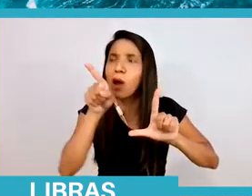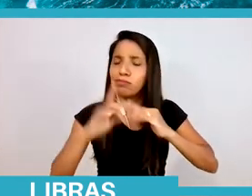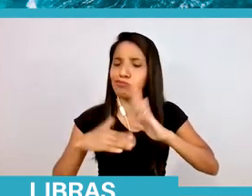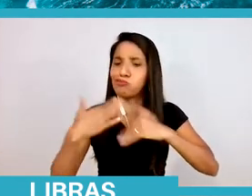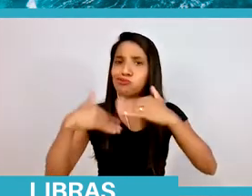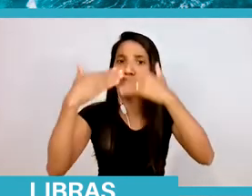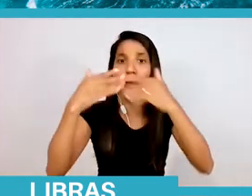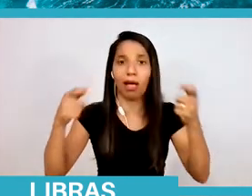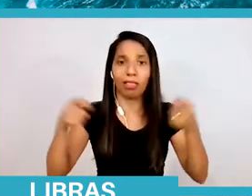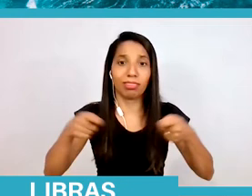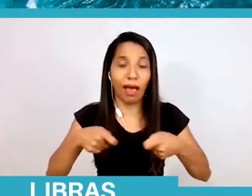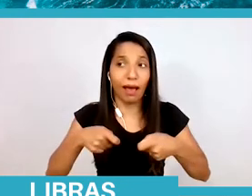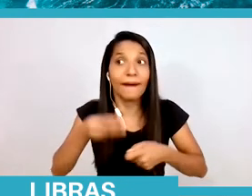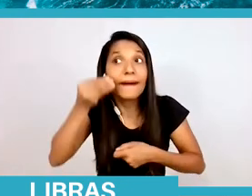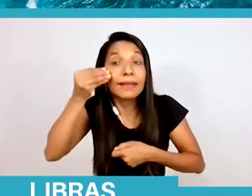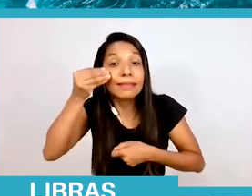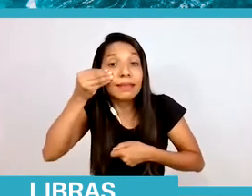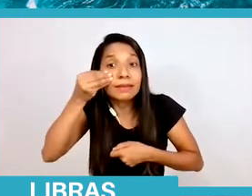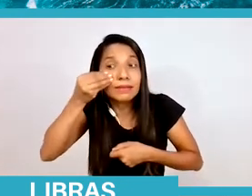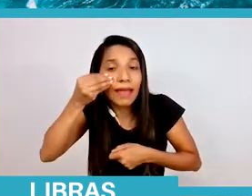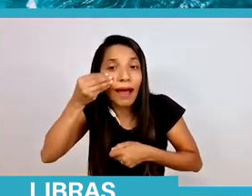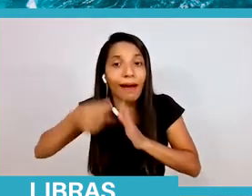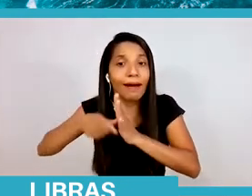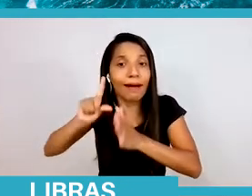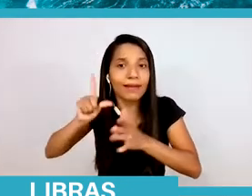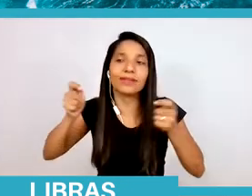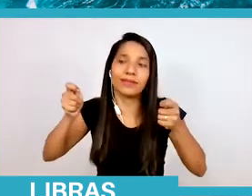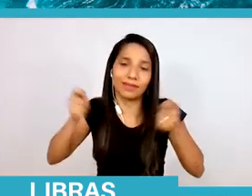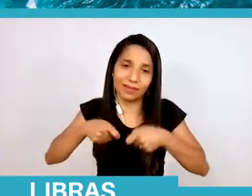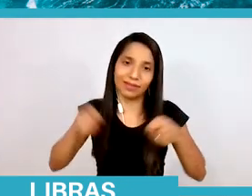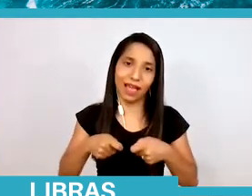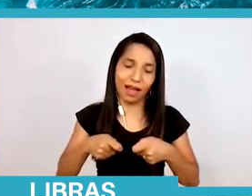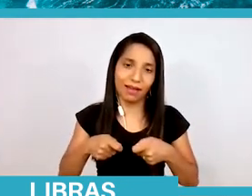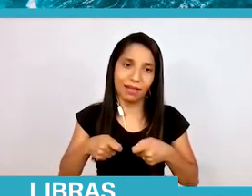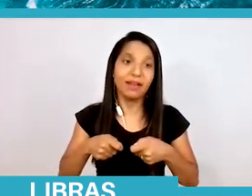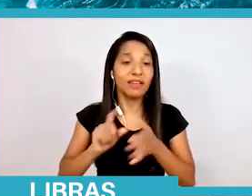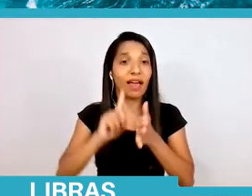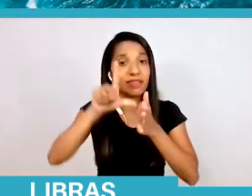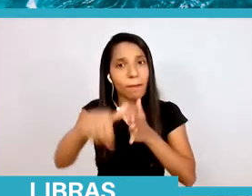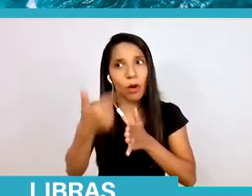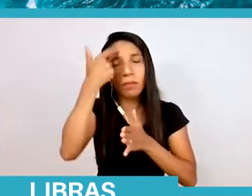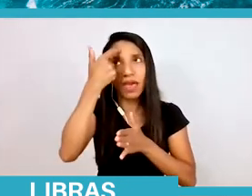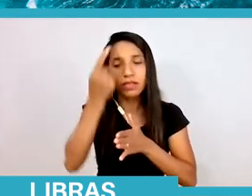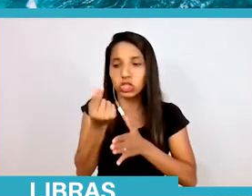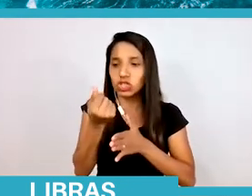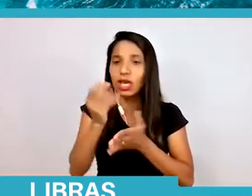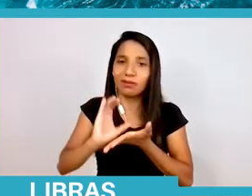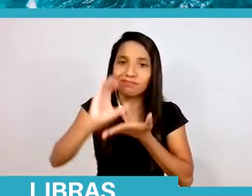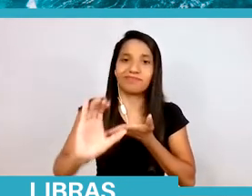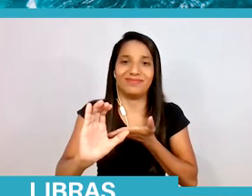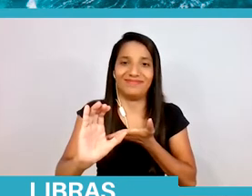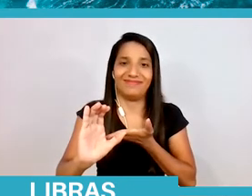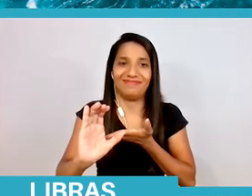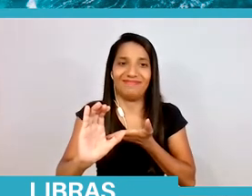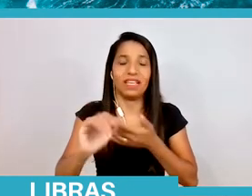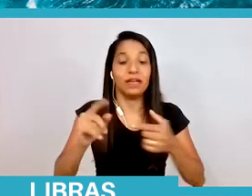de pensar em capital, investimento, em ter um dinheiro, um capital aplicado na sua ideia. Você não precisa